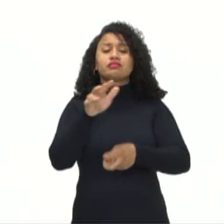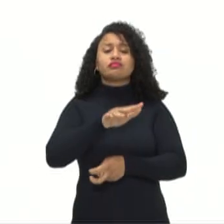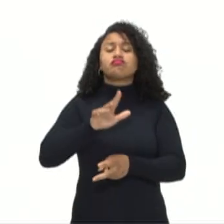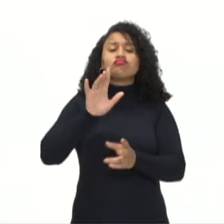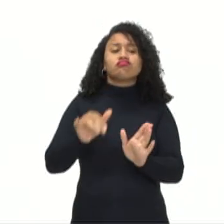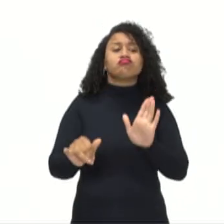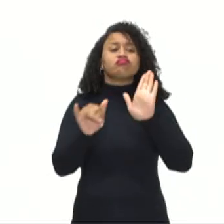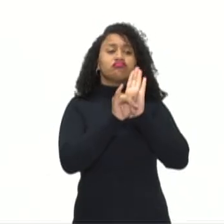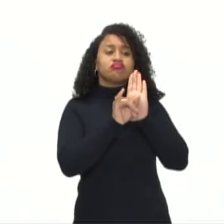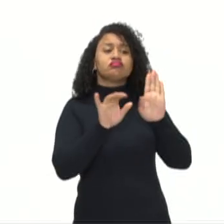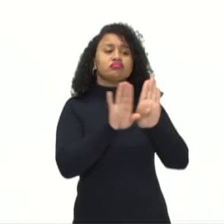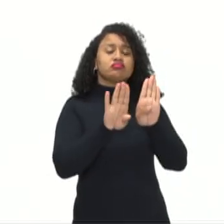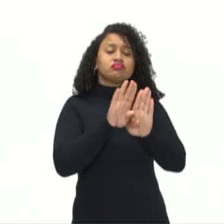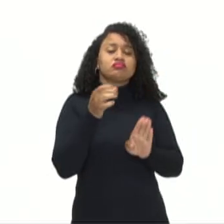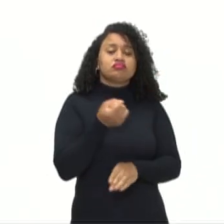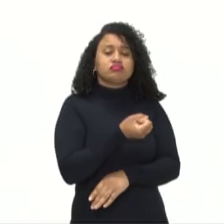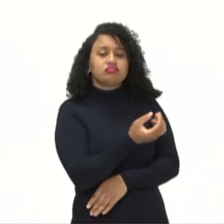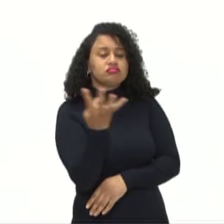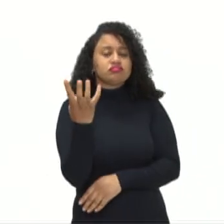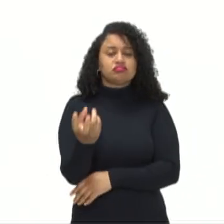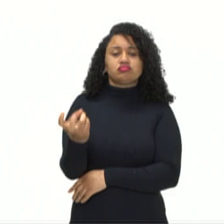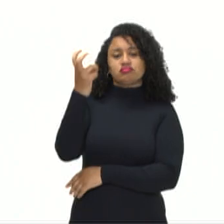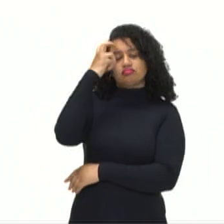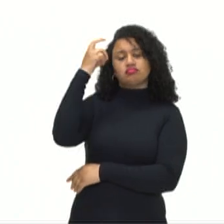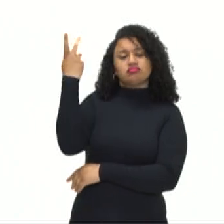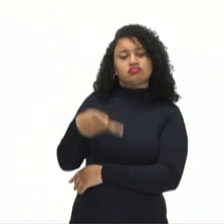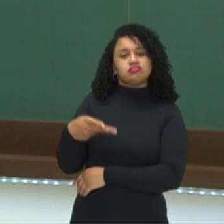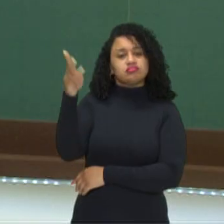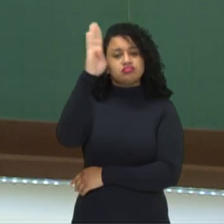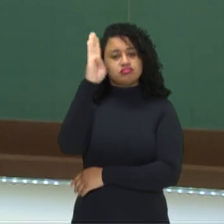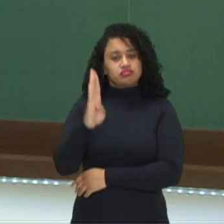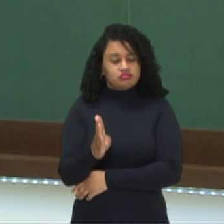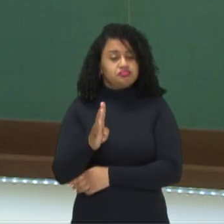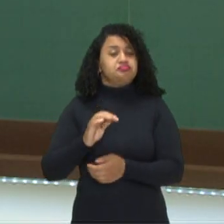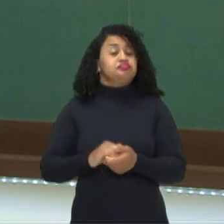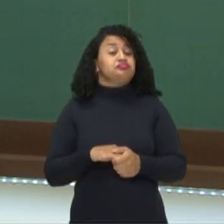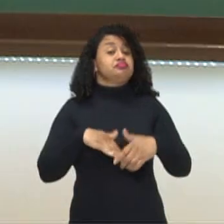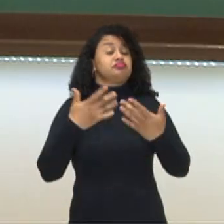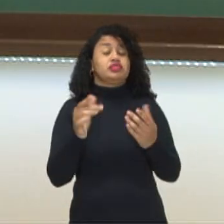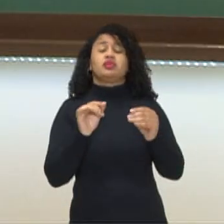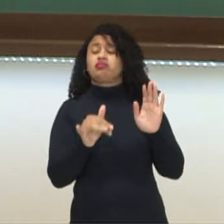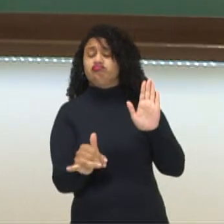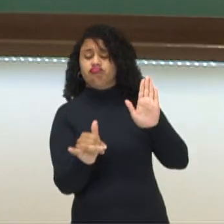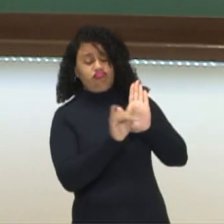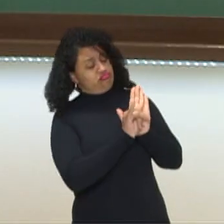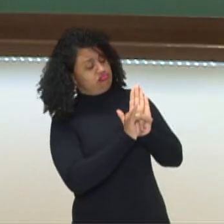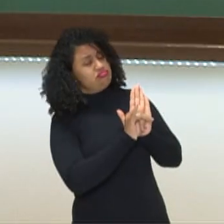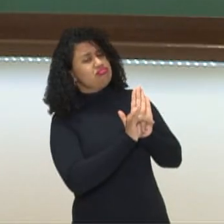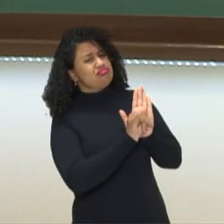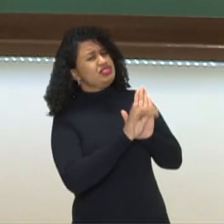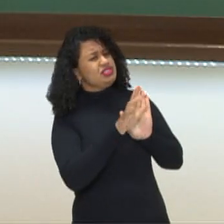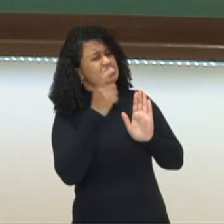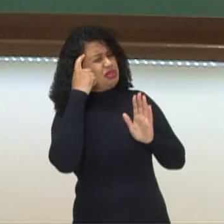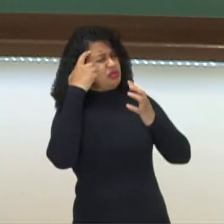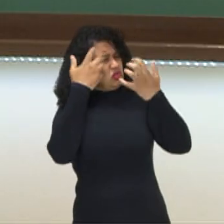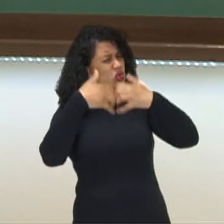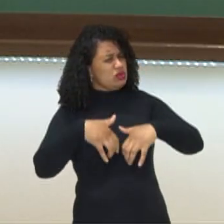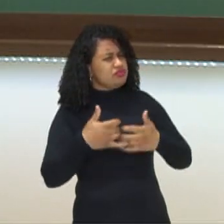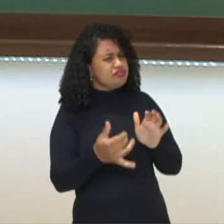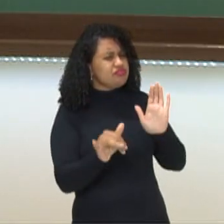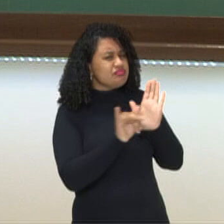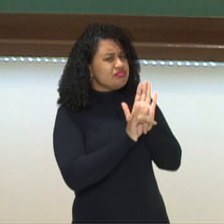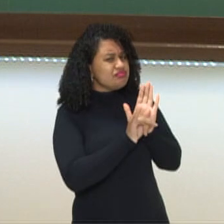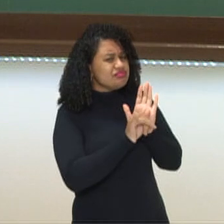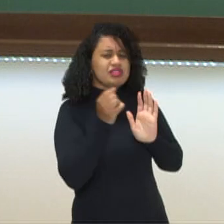e pluralidade cultural brasileira. Então, nós vamos falar sobre identidade. Você já pensou sobre isso? Sobre